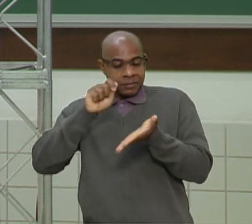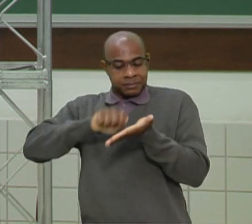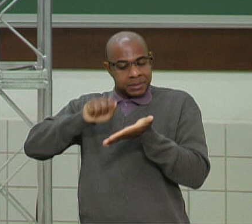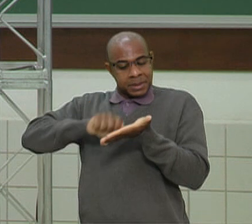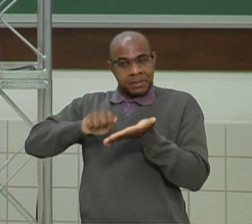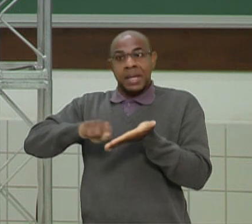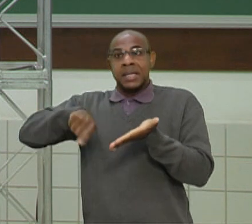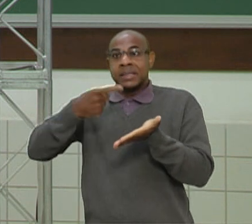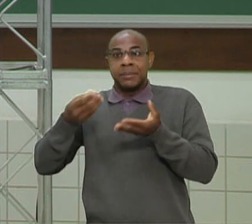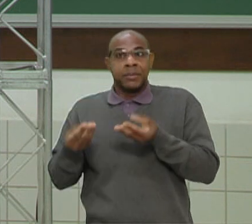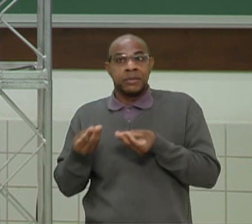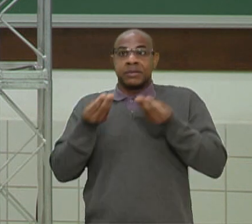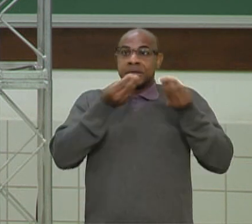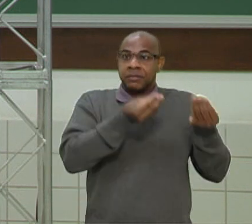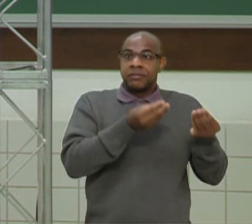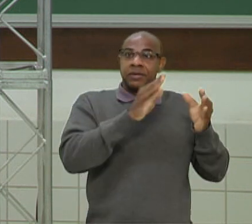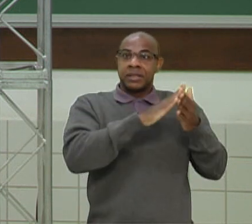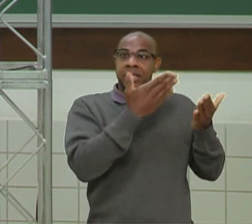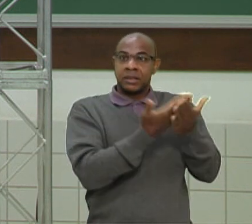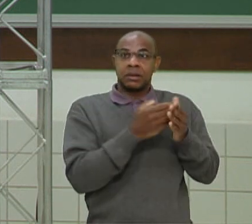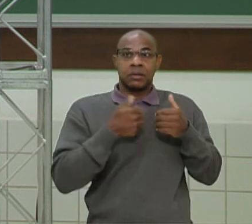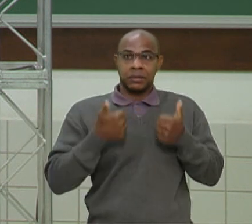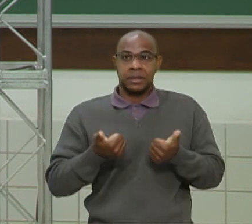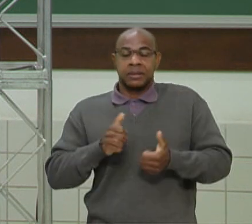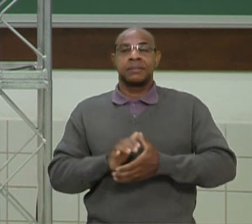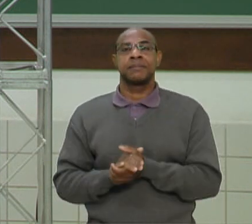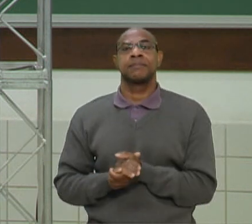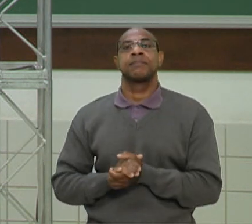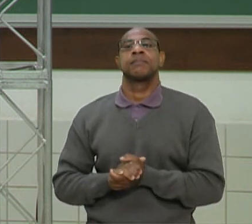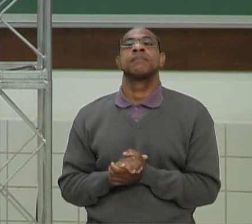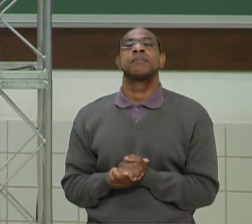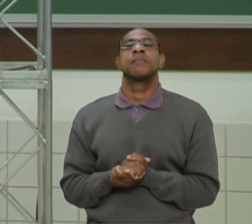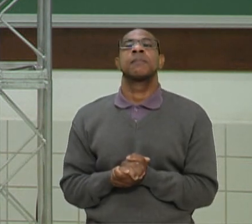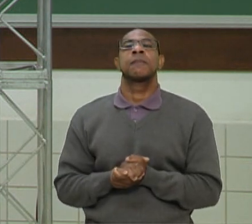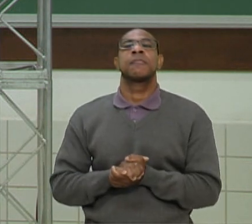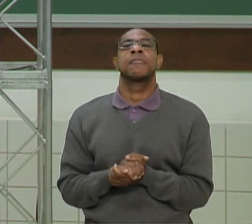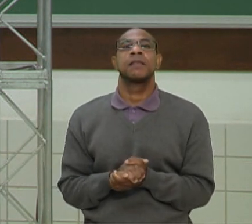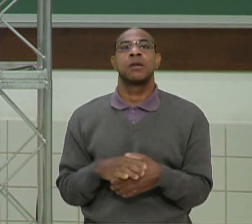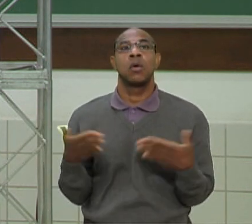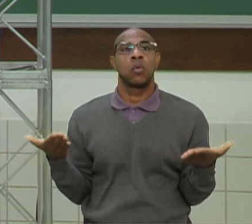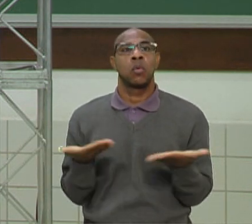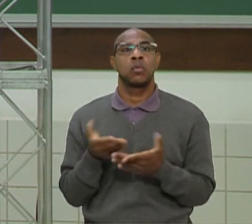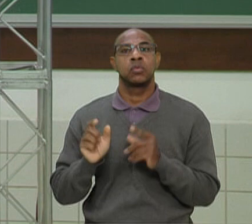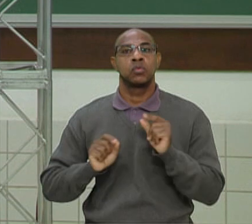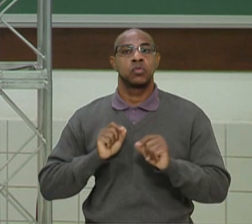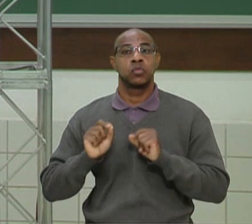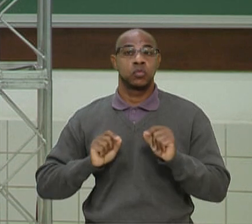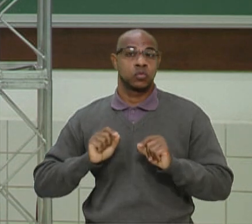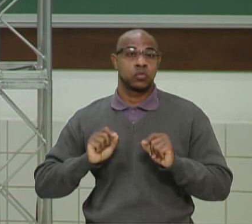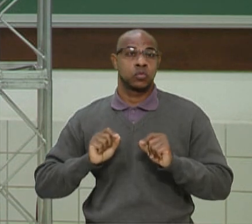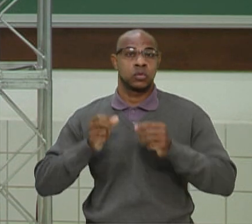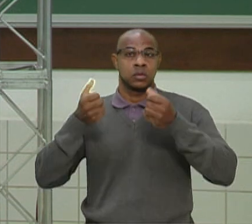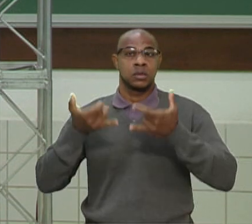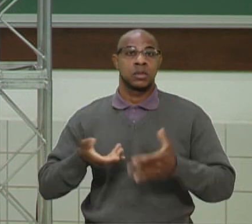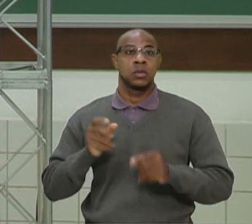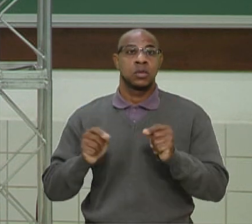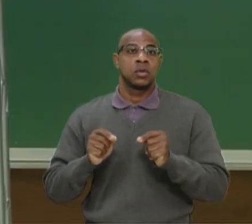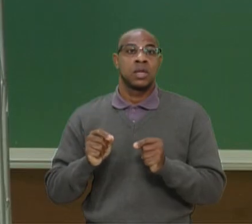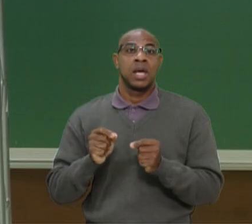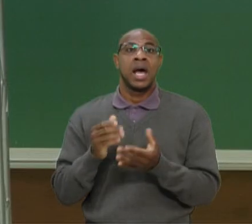também, para ter um bom aproveitamento. Ok, gente? Então vamos lá. Então, hoje nós iremos trabalhar com